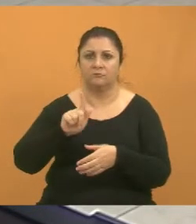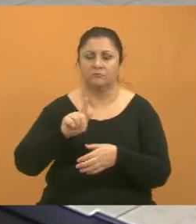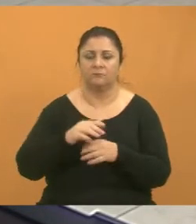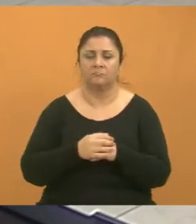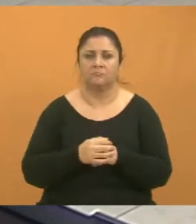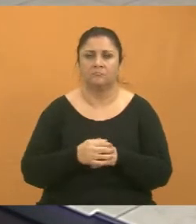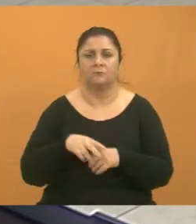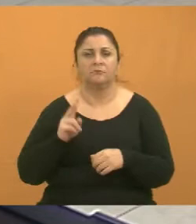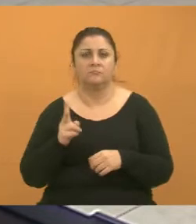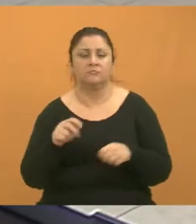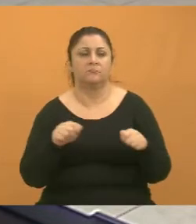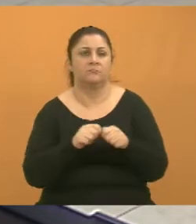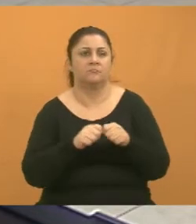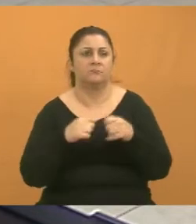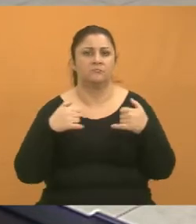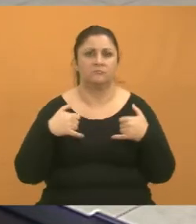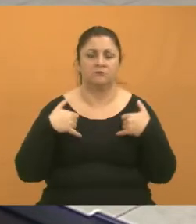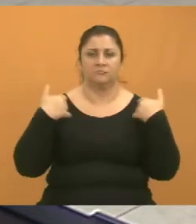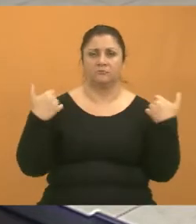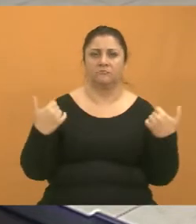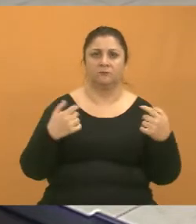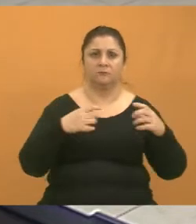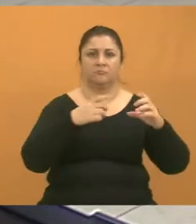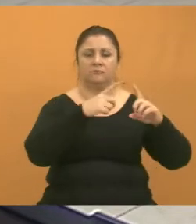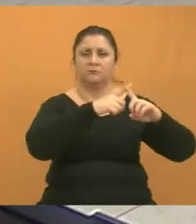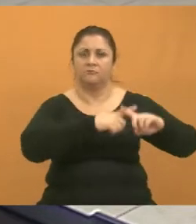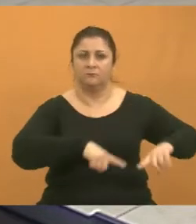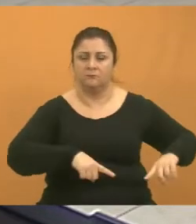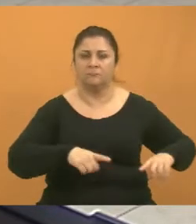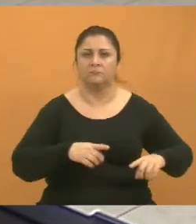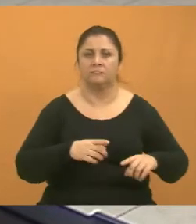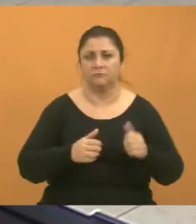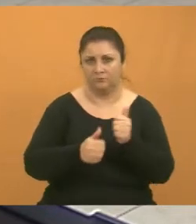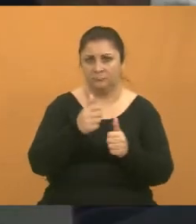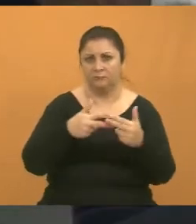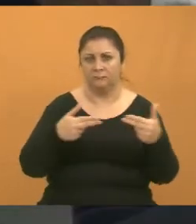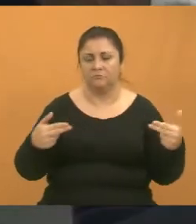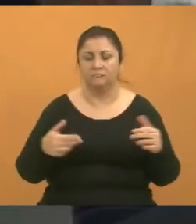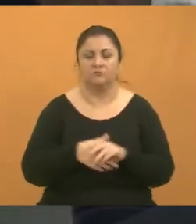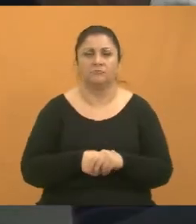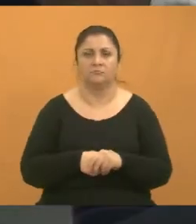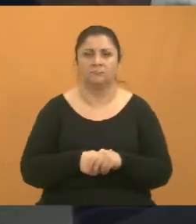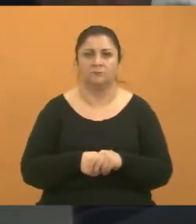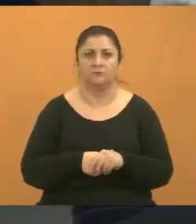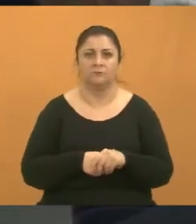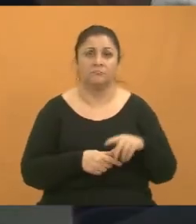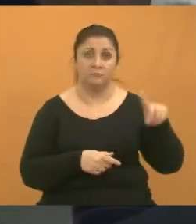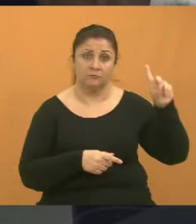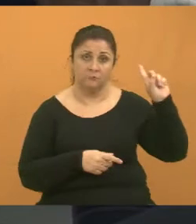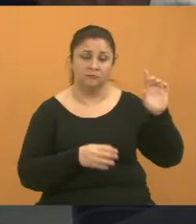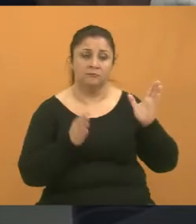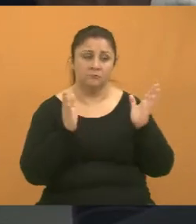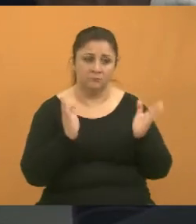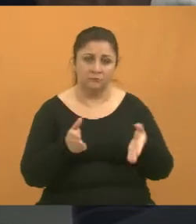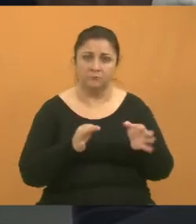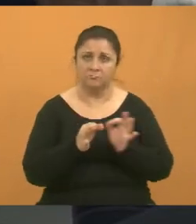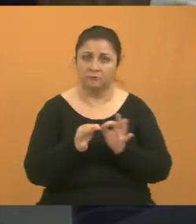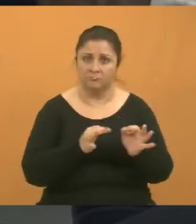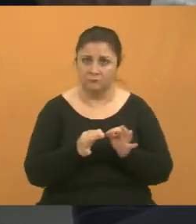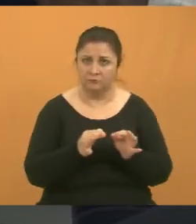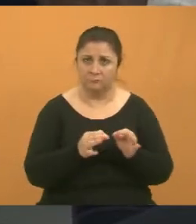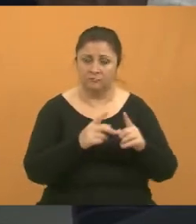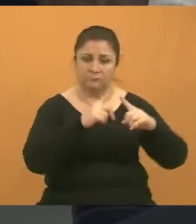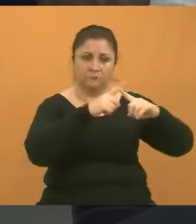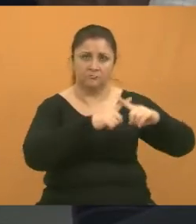que sempre faço eventos esportivos, campeonatos nos bairros, eu mesmo já fiz campeonato com arrecadação